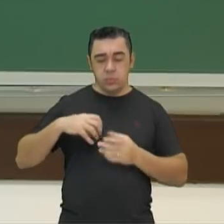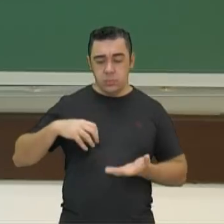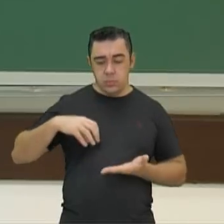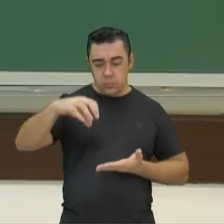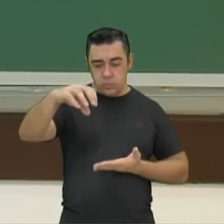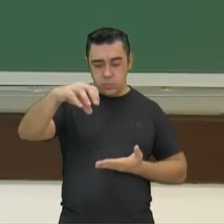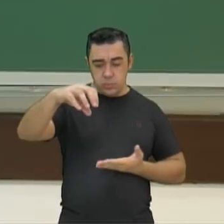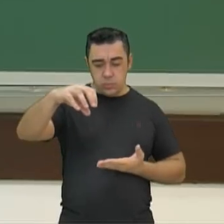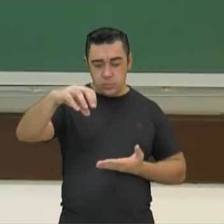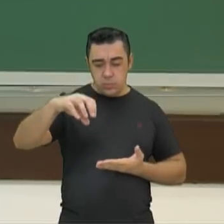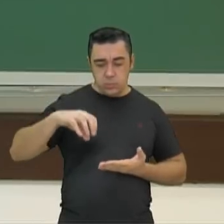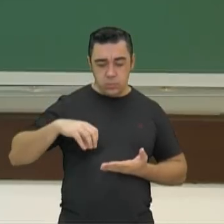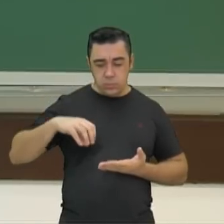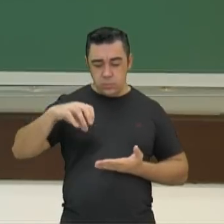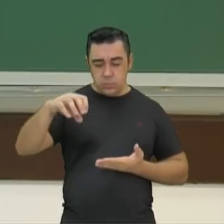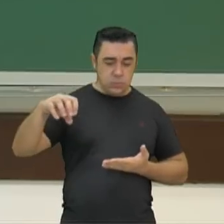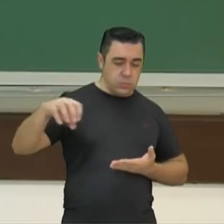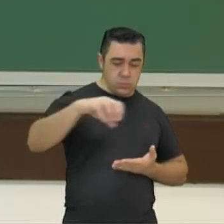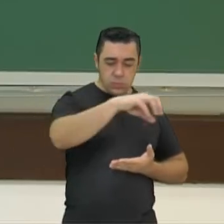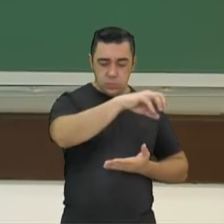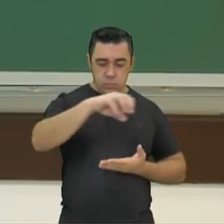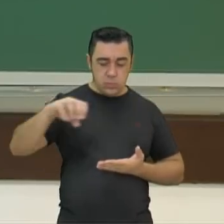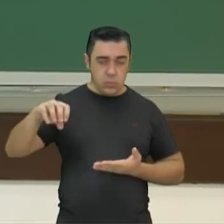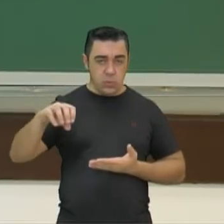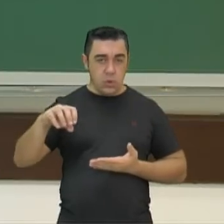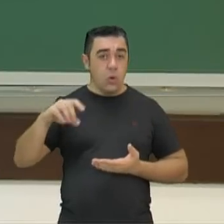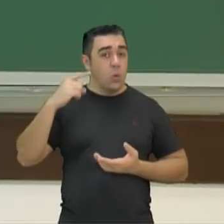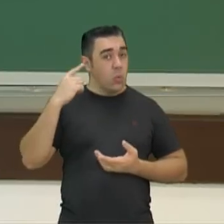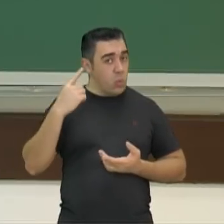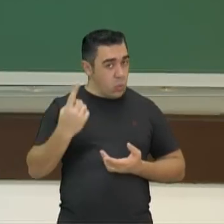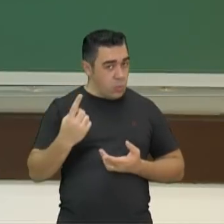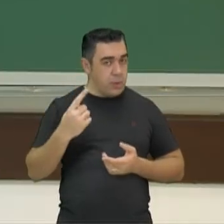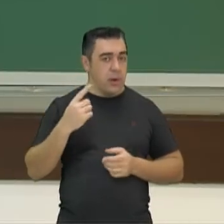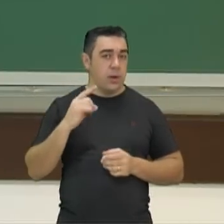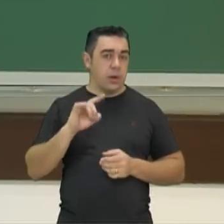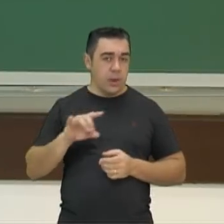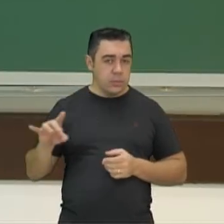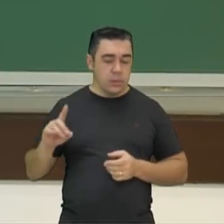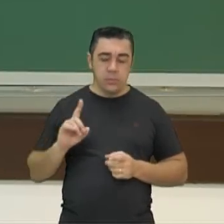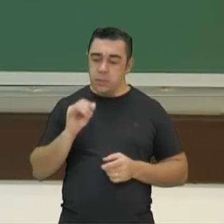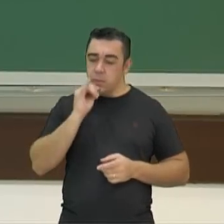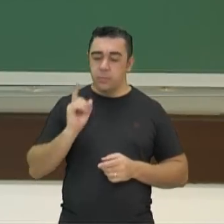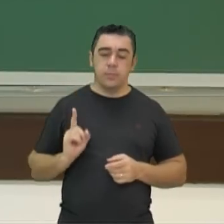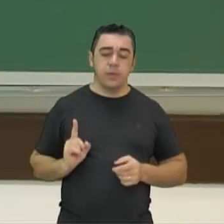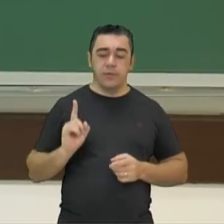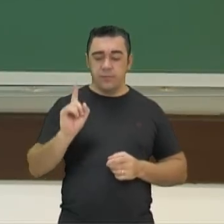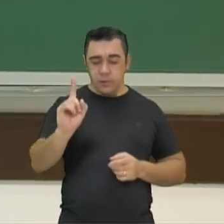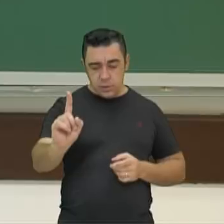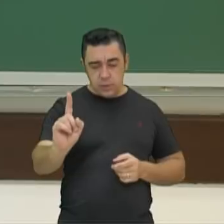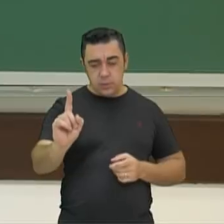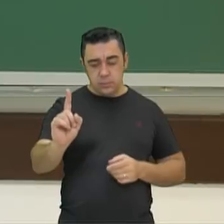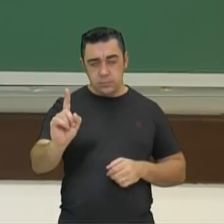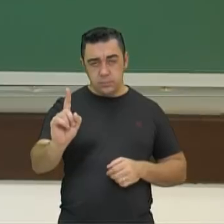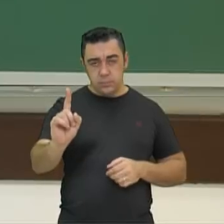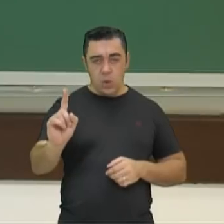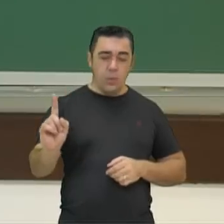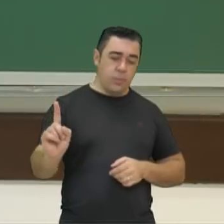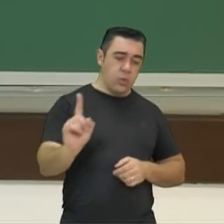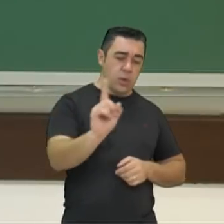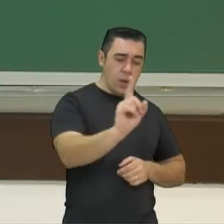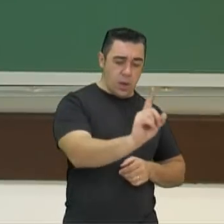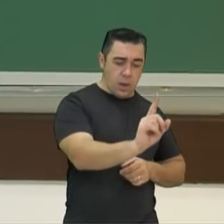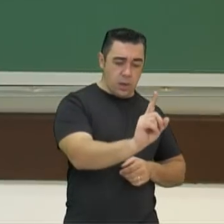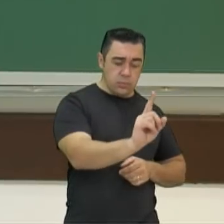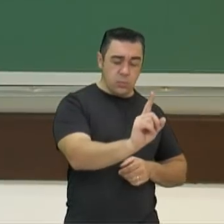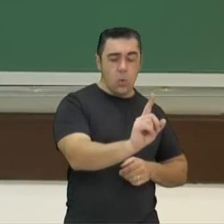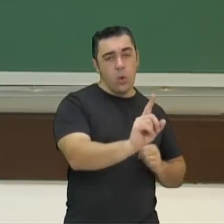para frente e para os lados. Na mesma jogada? Não. Primeiro em uma jogada para frente ou para o lado e depois na outra jogada para